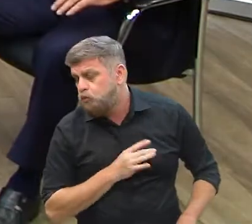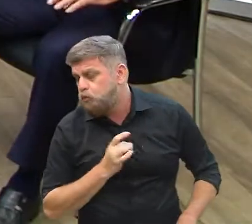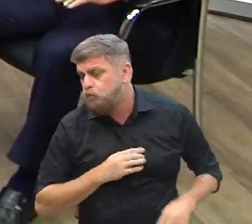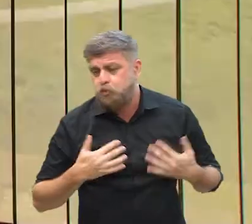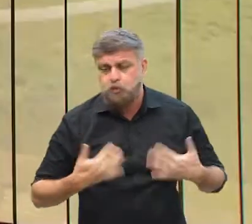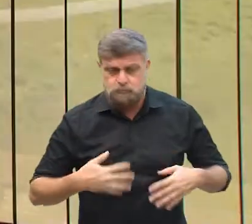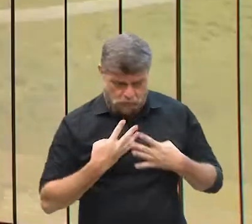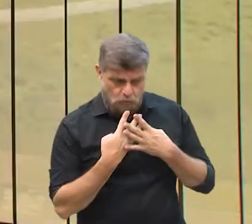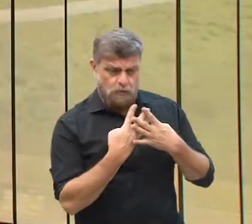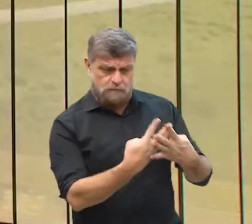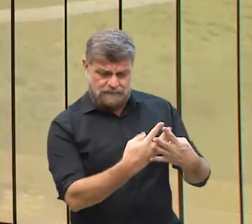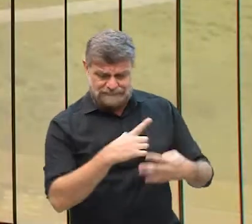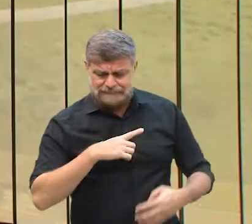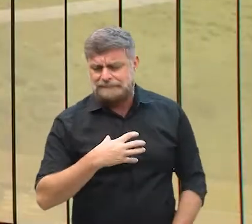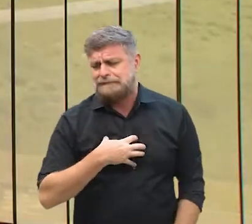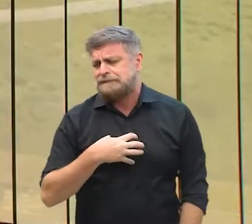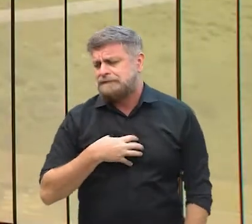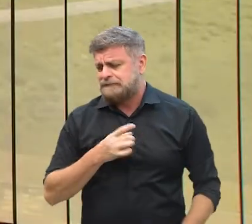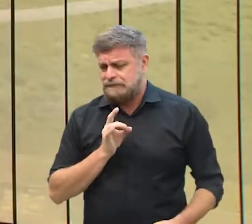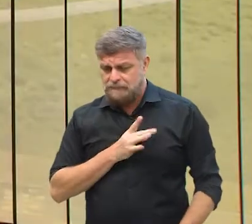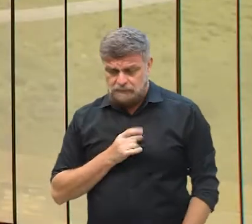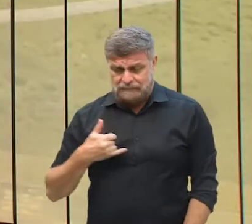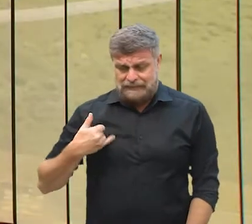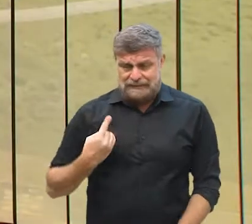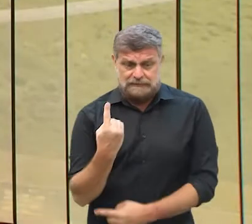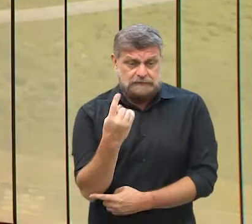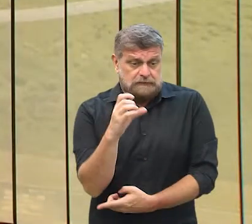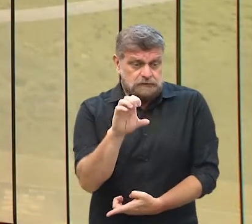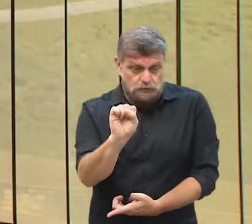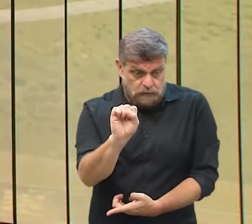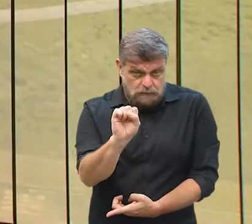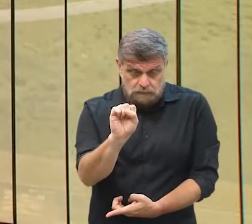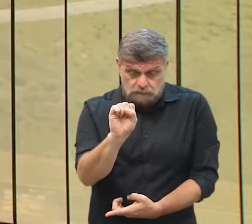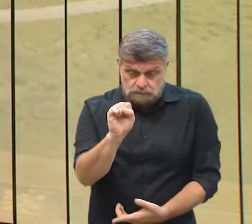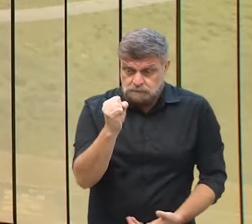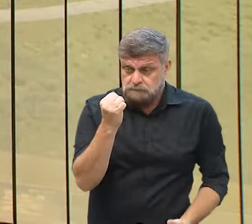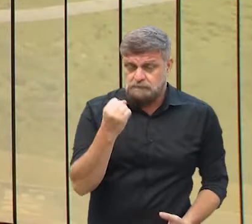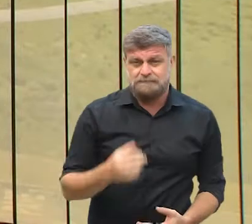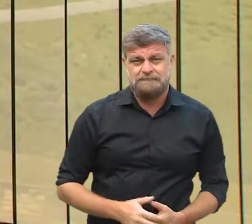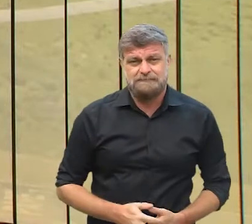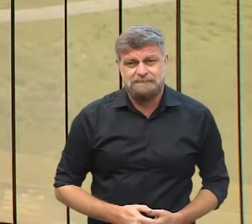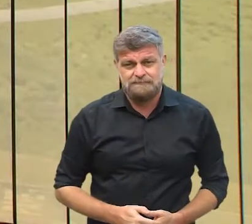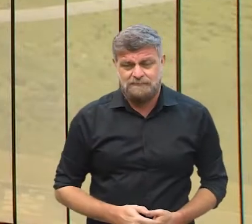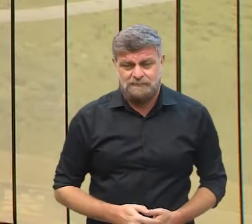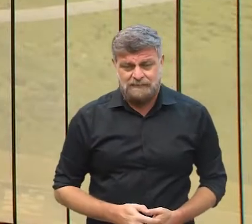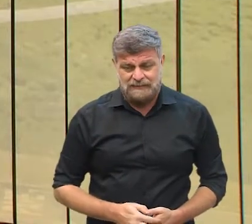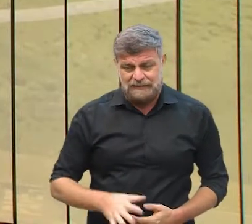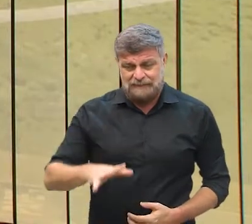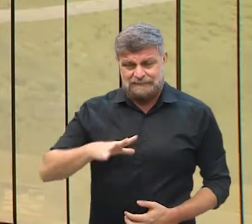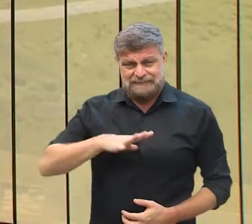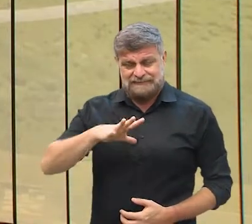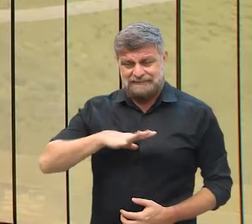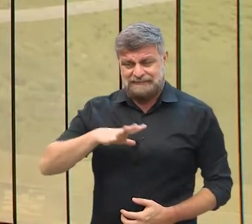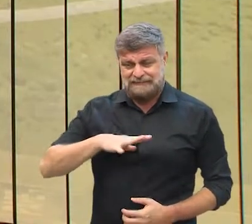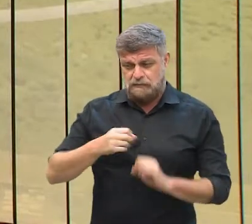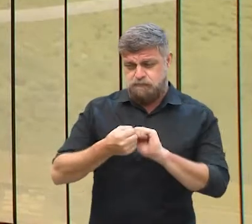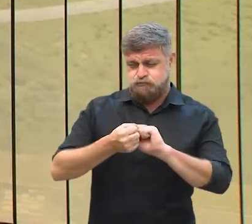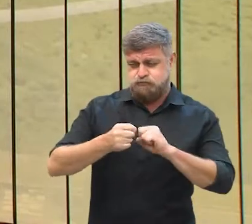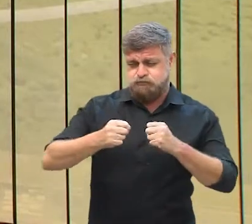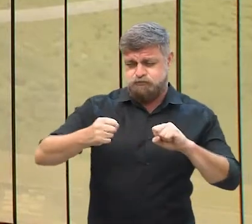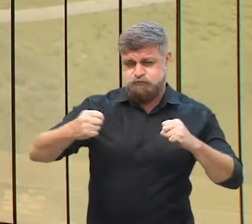cana, e na realidade todo final do mês ele ficava devendo no armazém, que era um armazém grande,